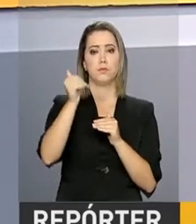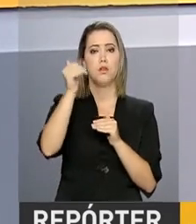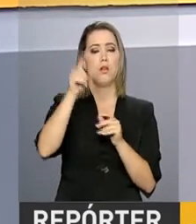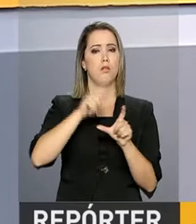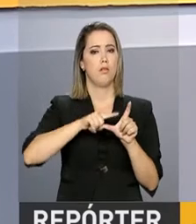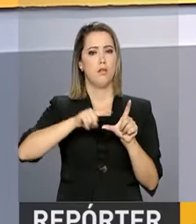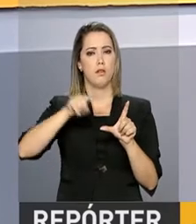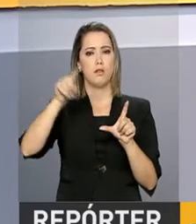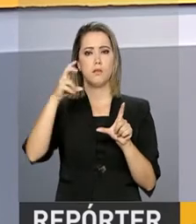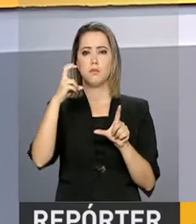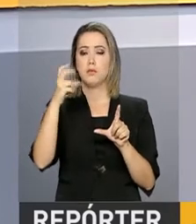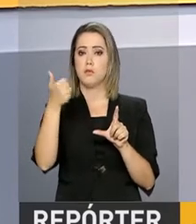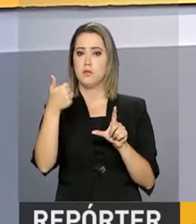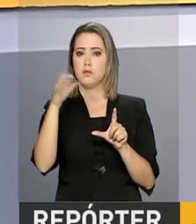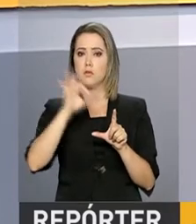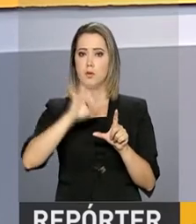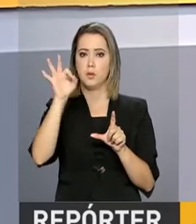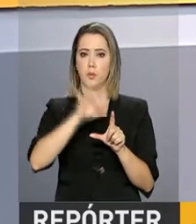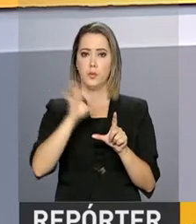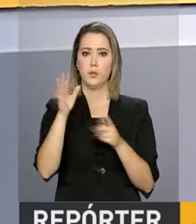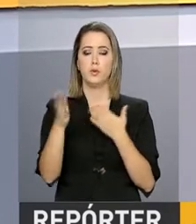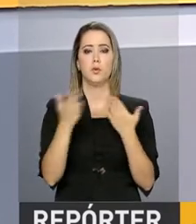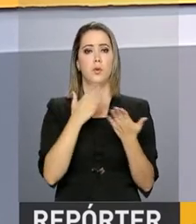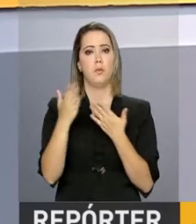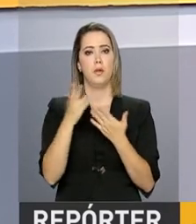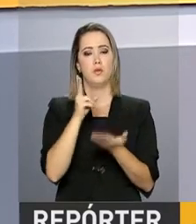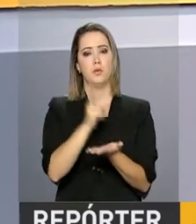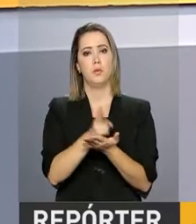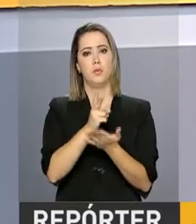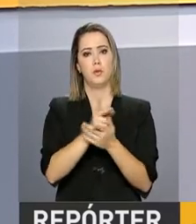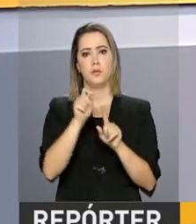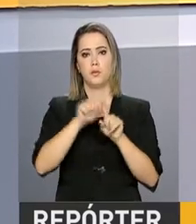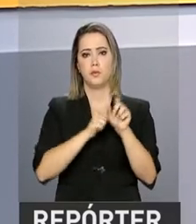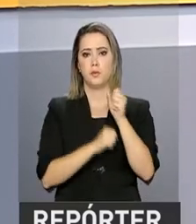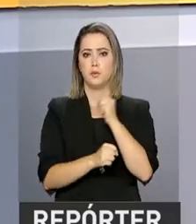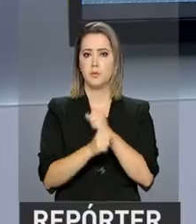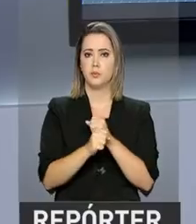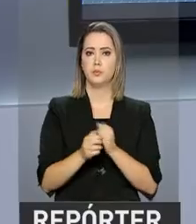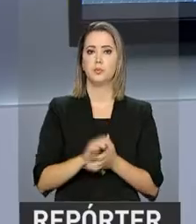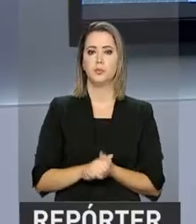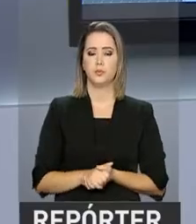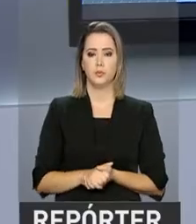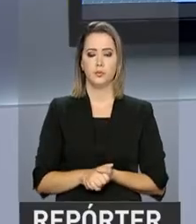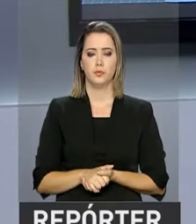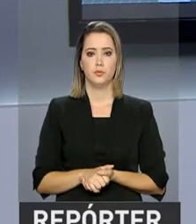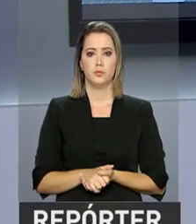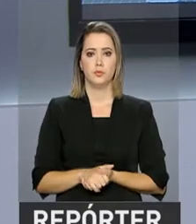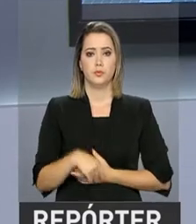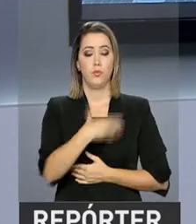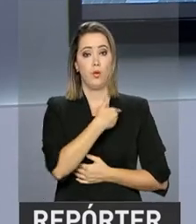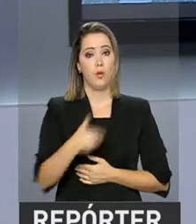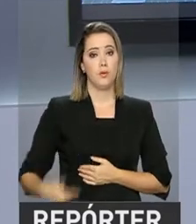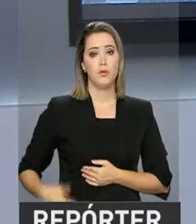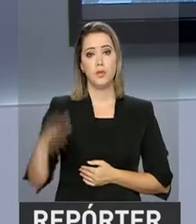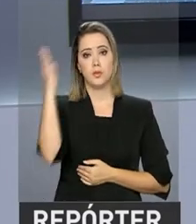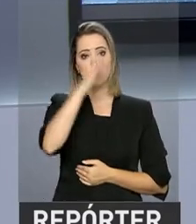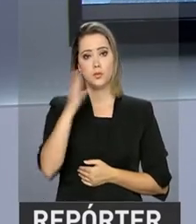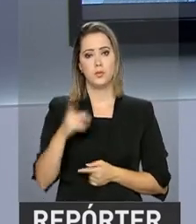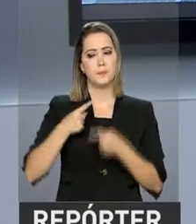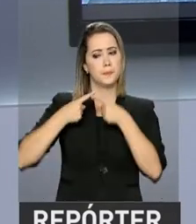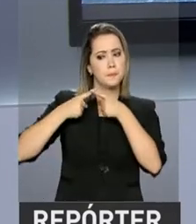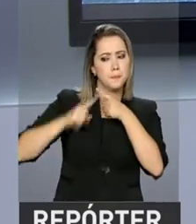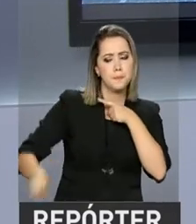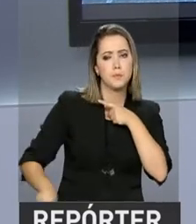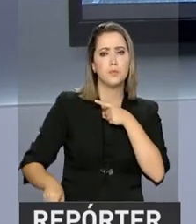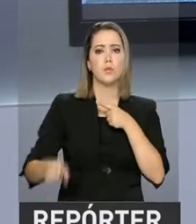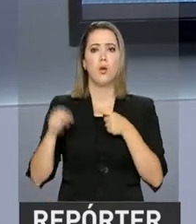de 51 por cento sobre o mesmo mês do ano passado o governo brasileiro condenou o atentado